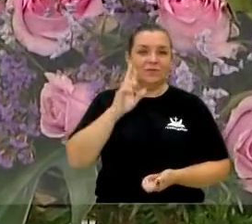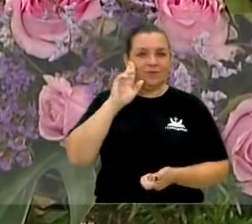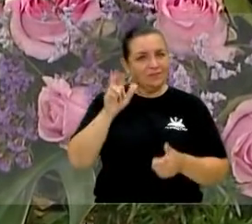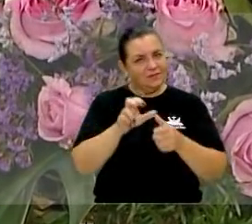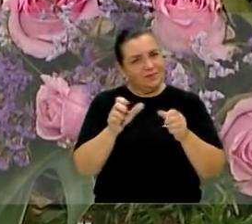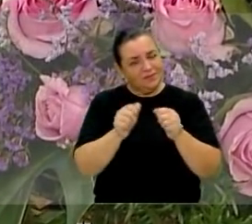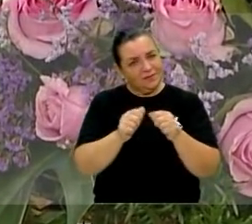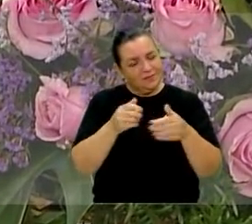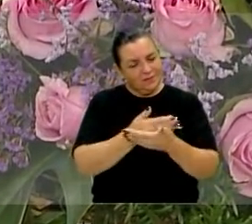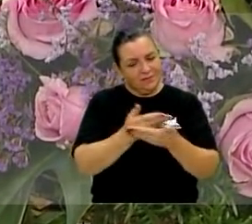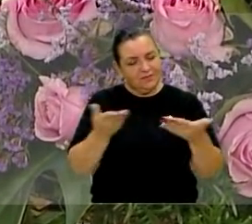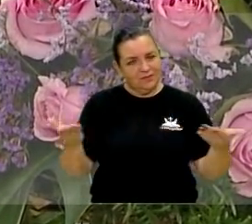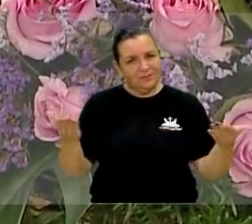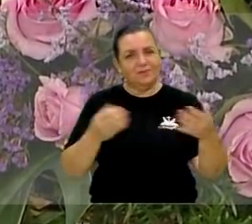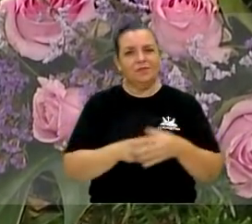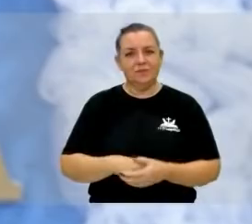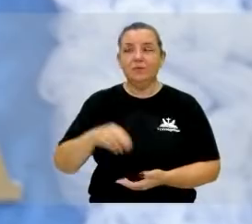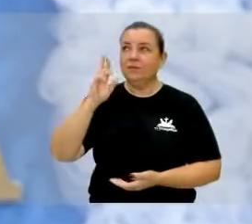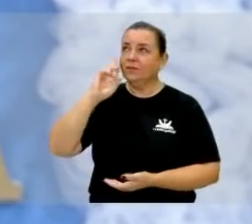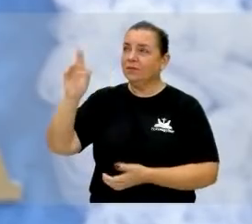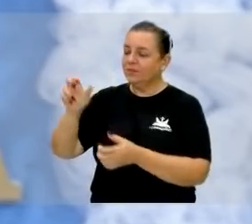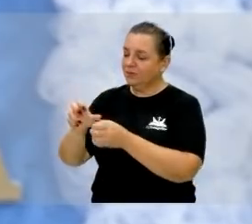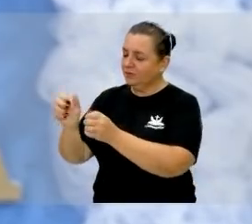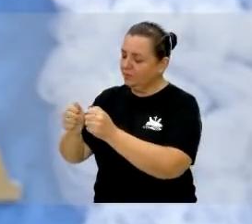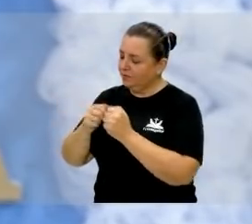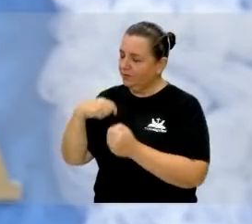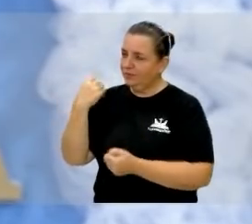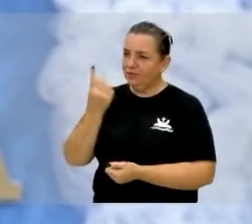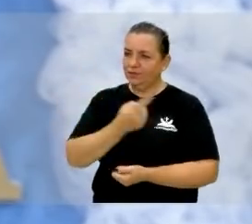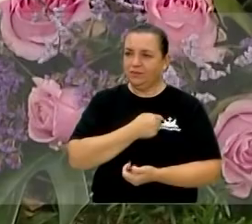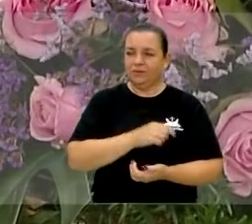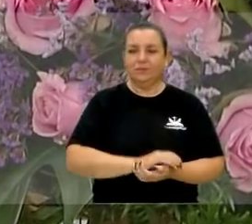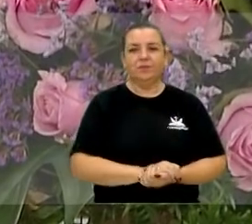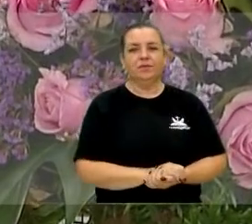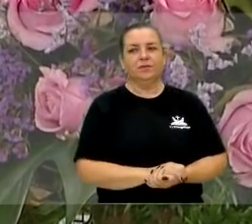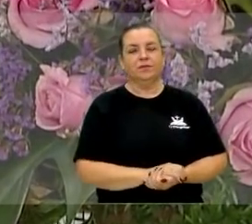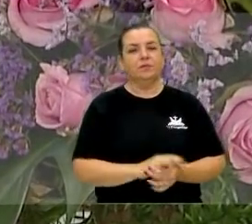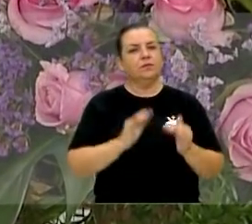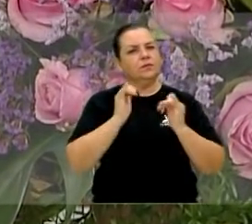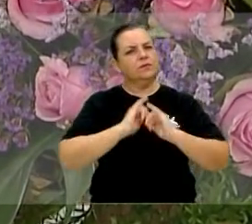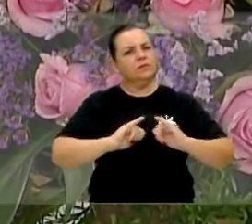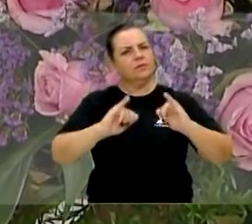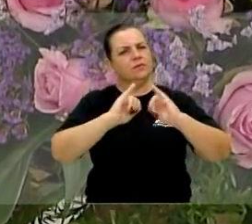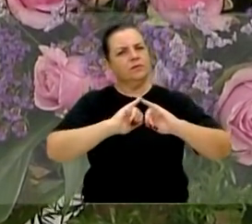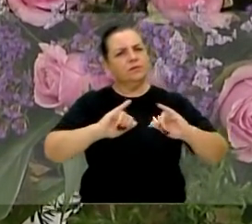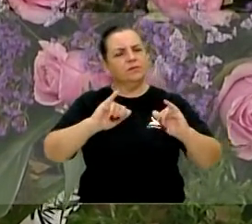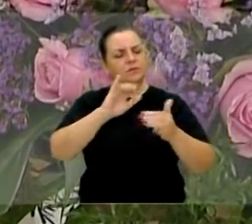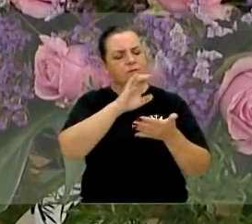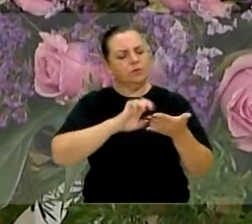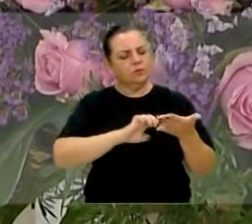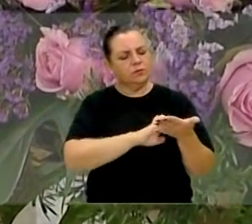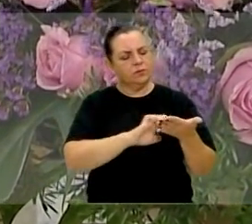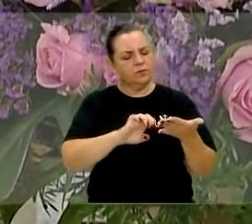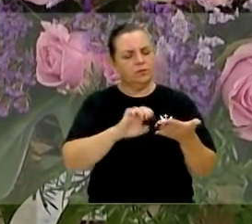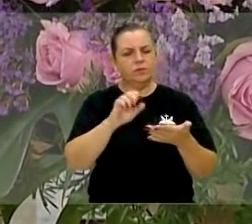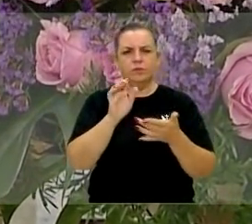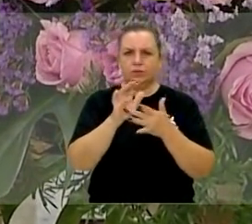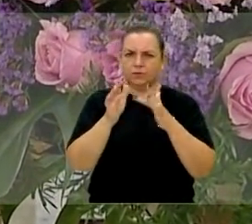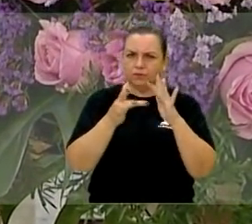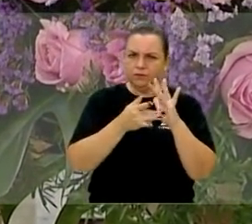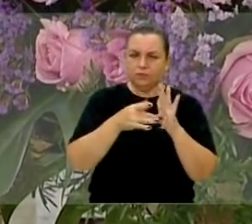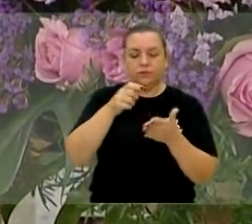Senhor esteja convosco. Ele está no meio de nós. Proclamação do Evangelho de Jesus